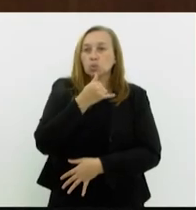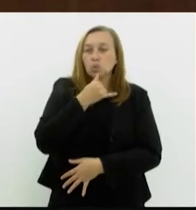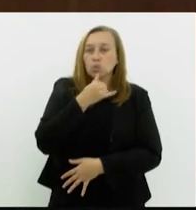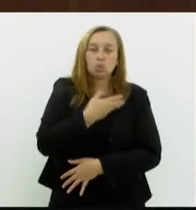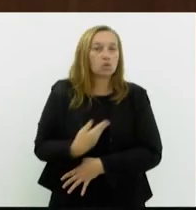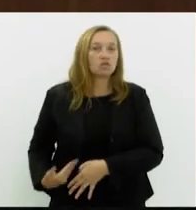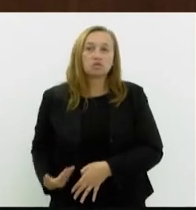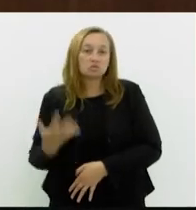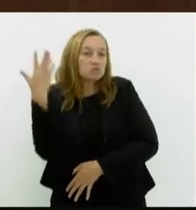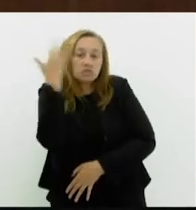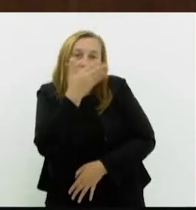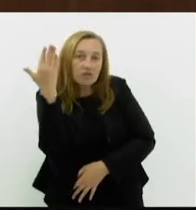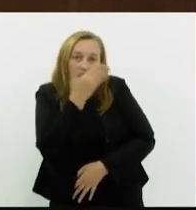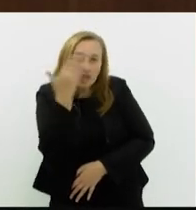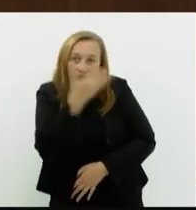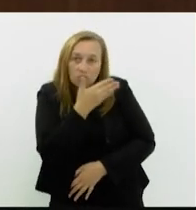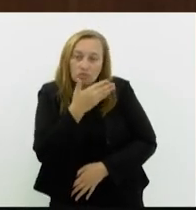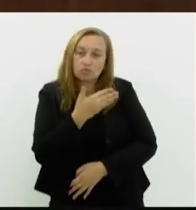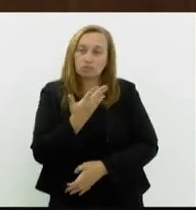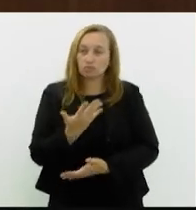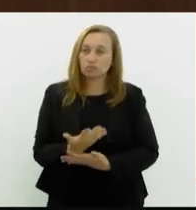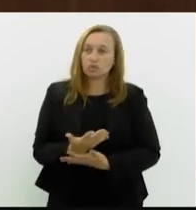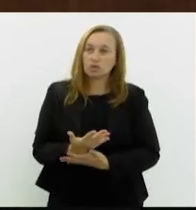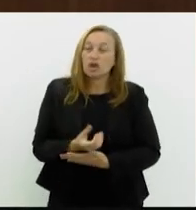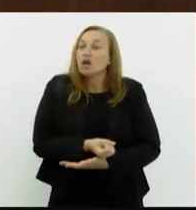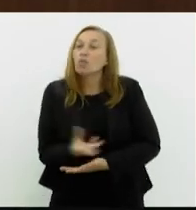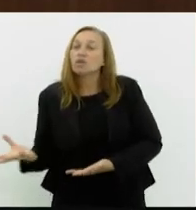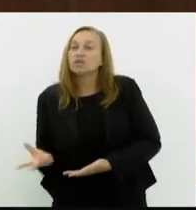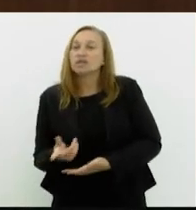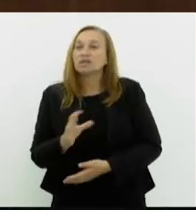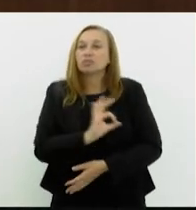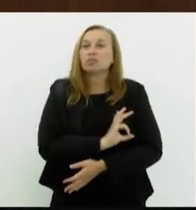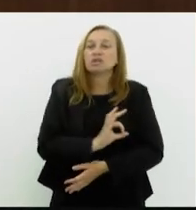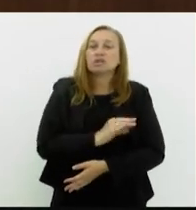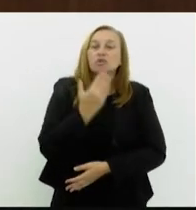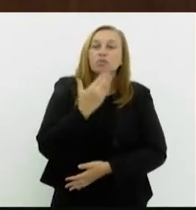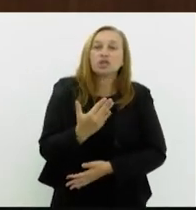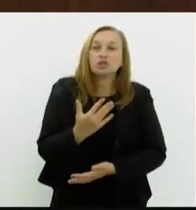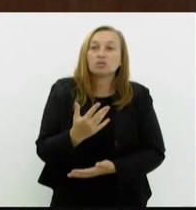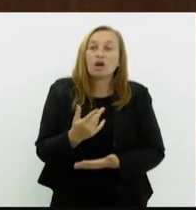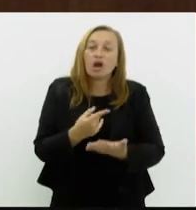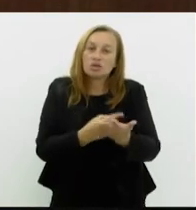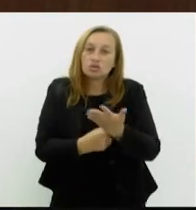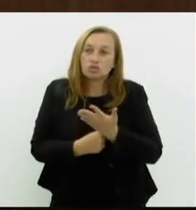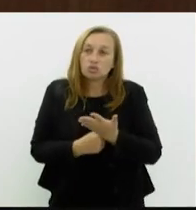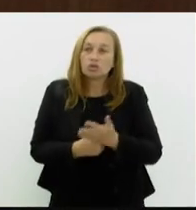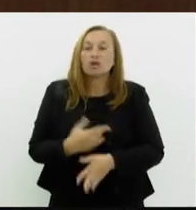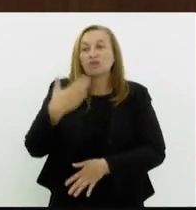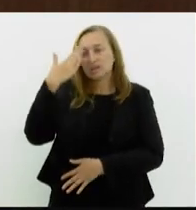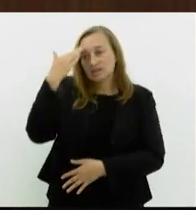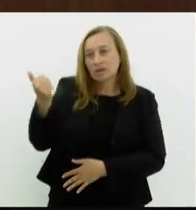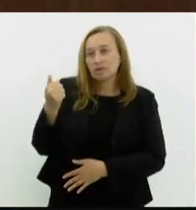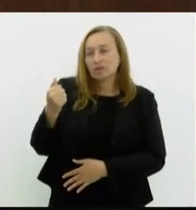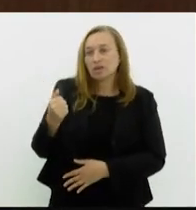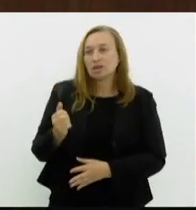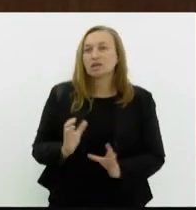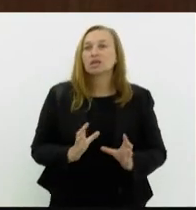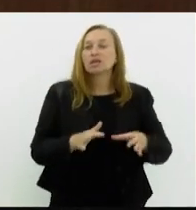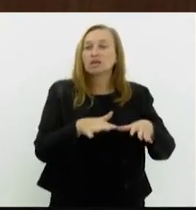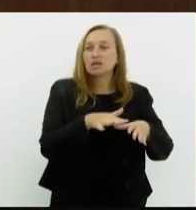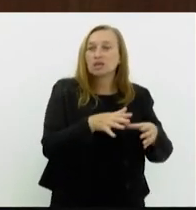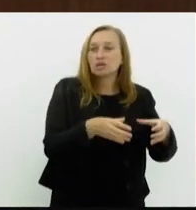olhando realmente com os olhos precisos para a quantidade de policiais que estão pedindo socorro. Fiquei sabendo que as unidades